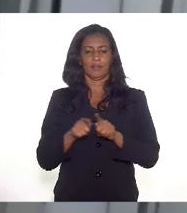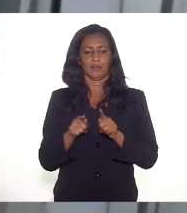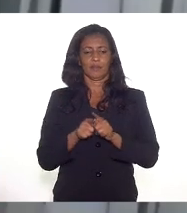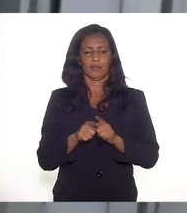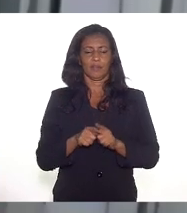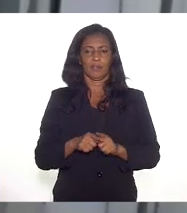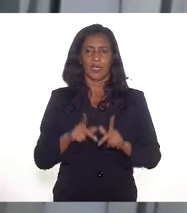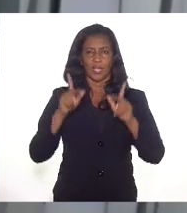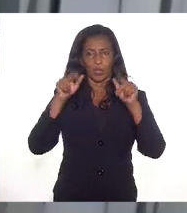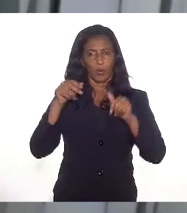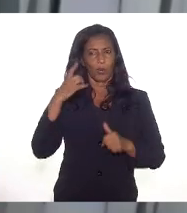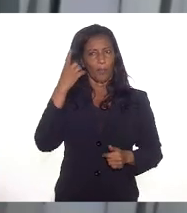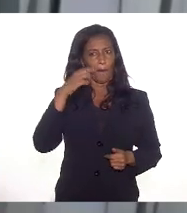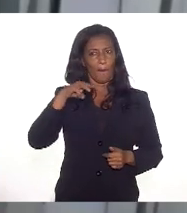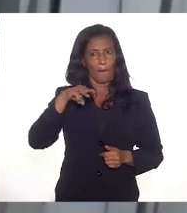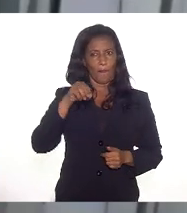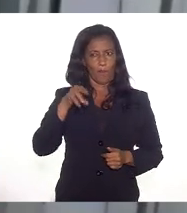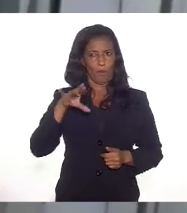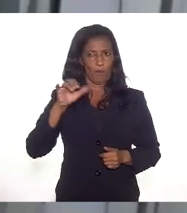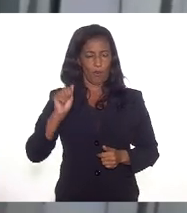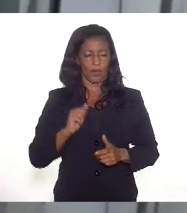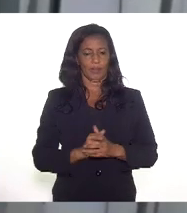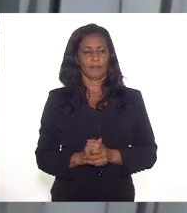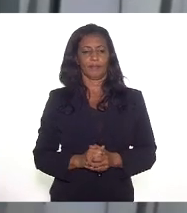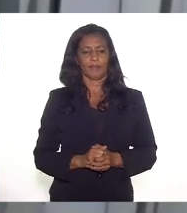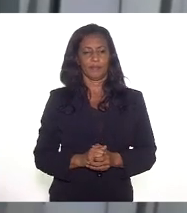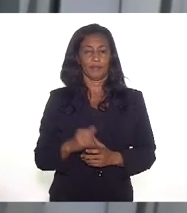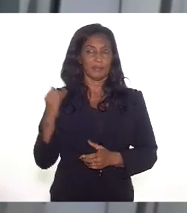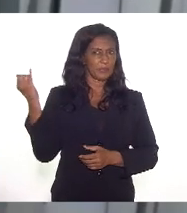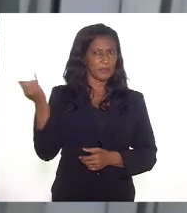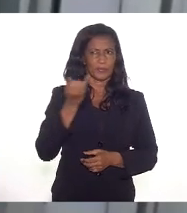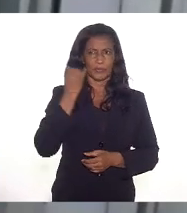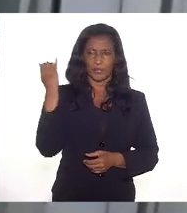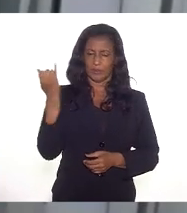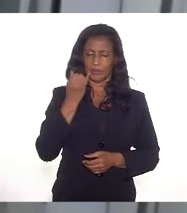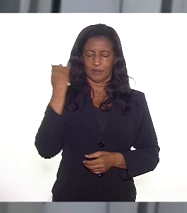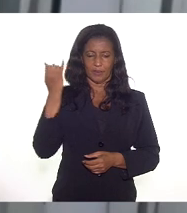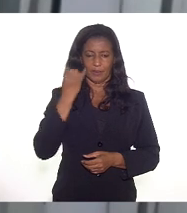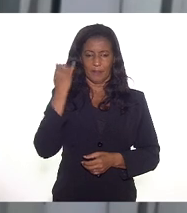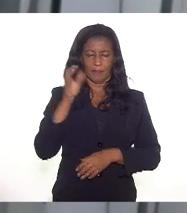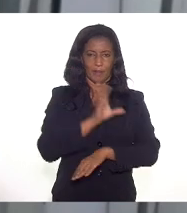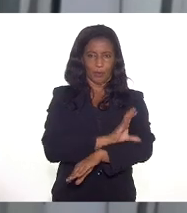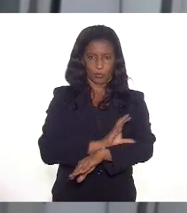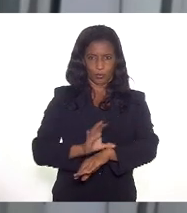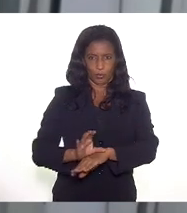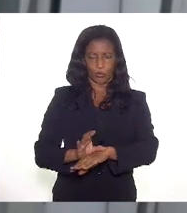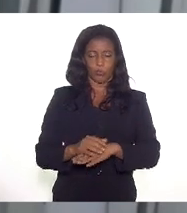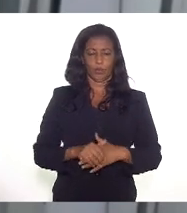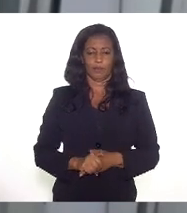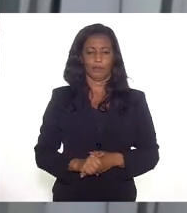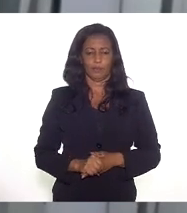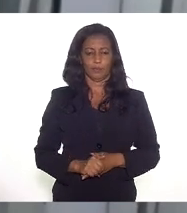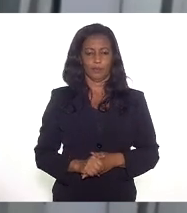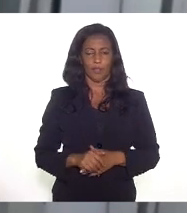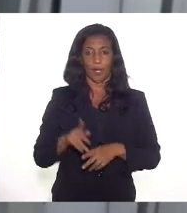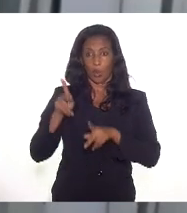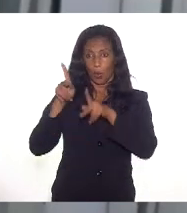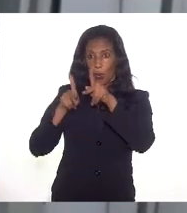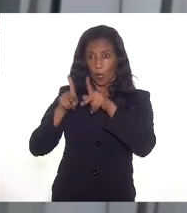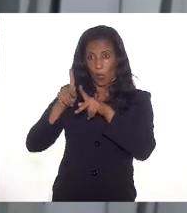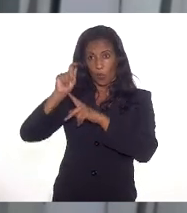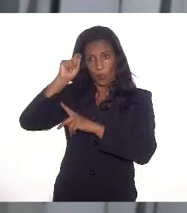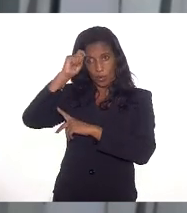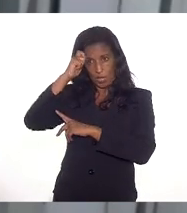deputada Mônica Francisco, esta data, deputada Eliomar, importantíssima para a cultura e para o povo negro no